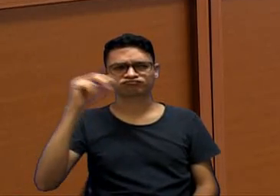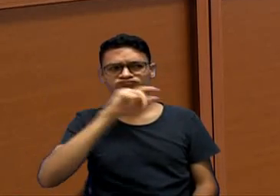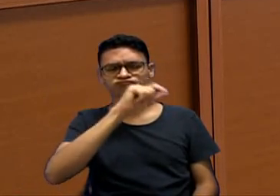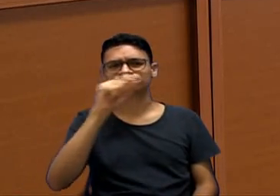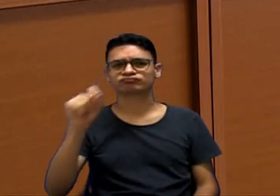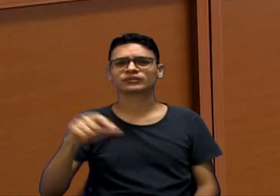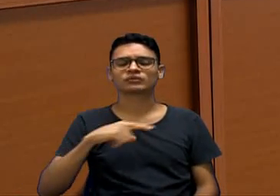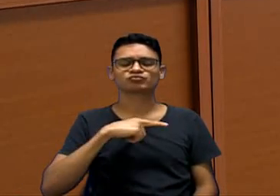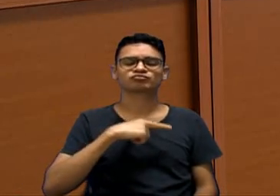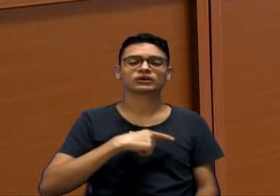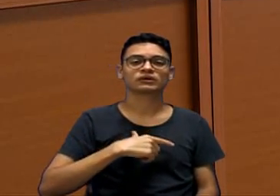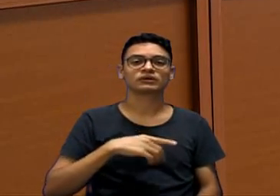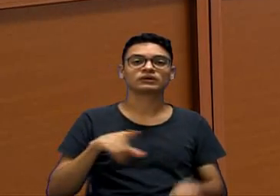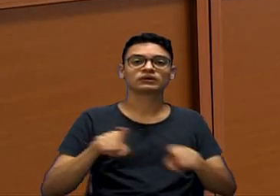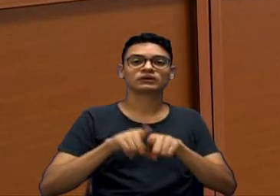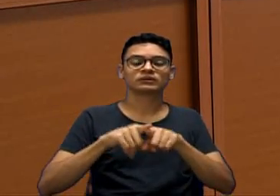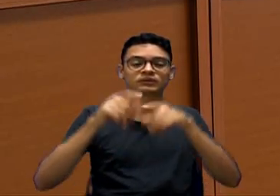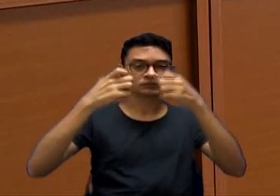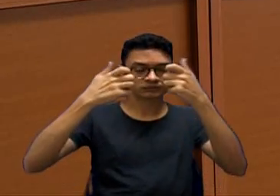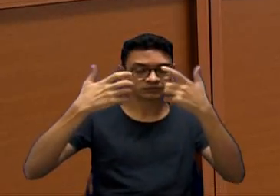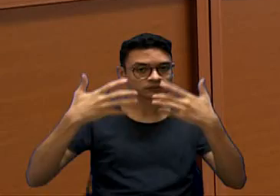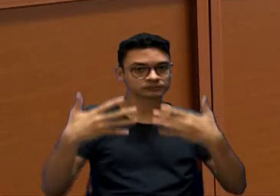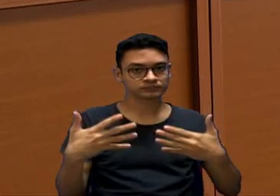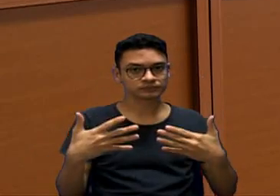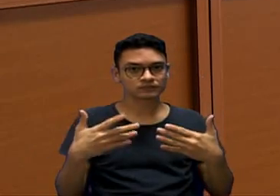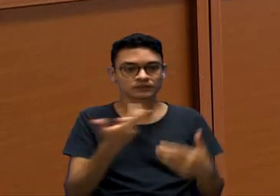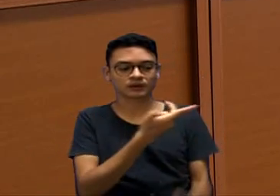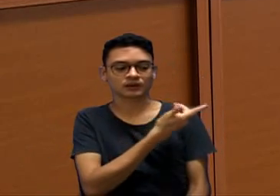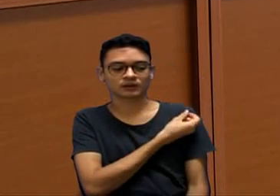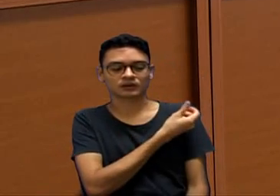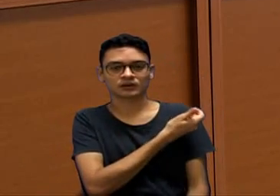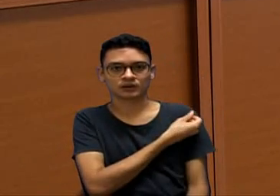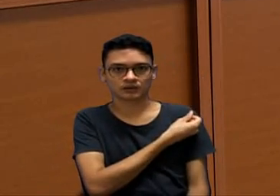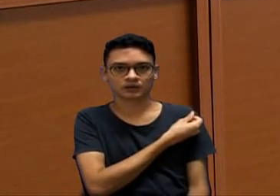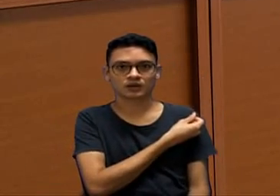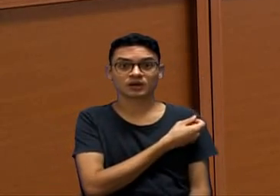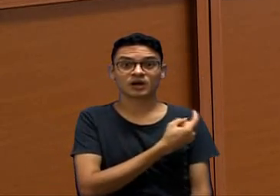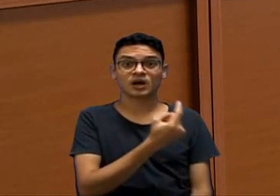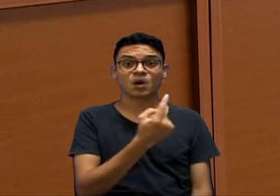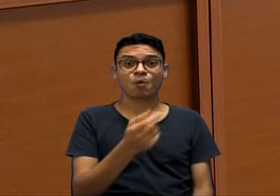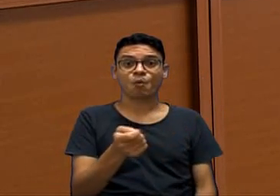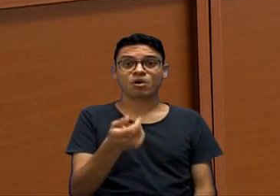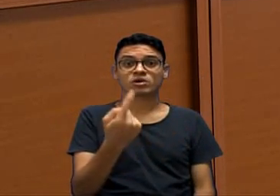falar sobre a situação aí, gente, das vacinas. Quase